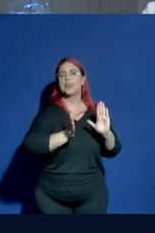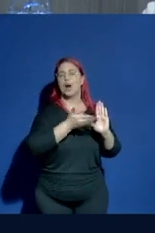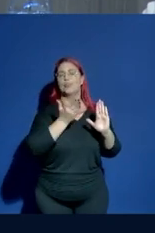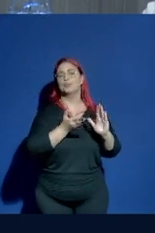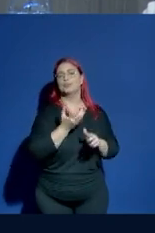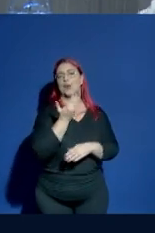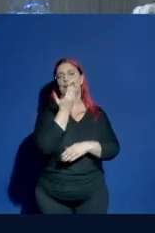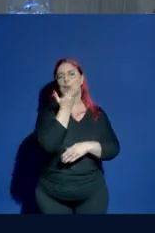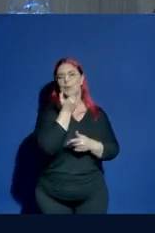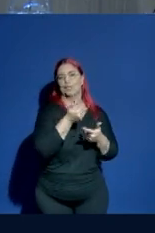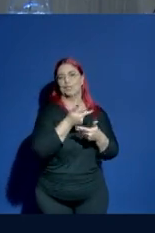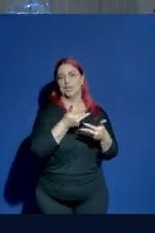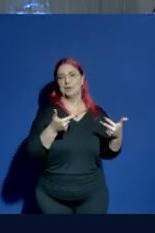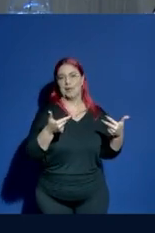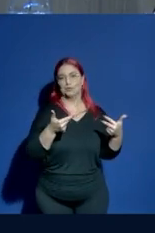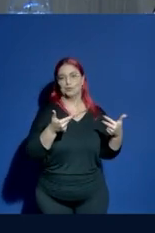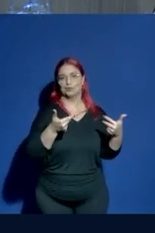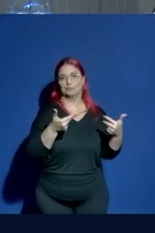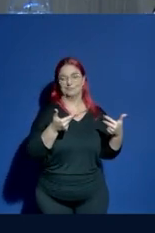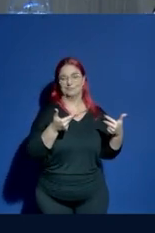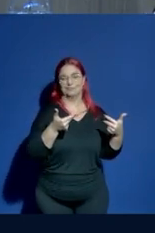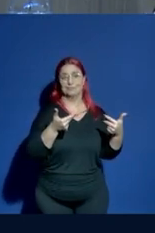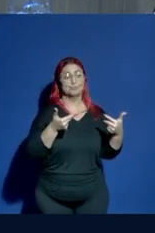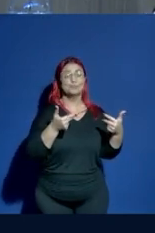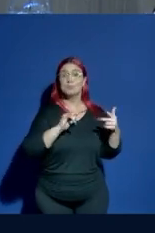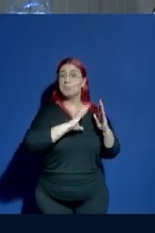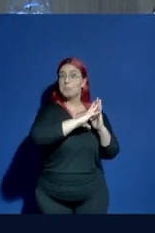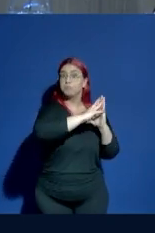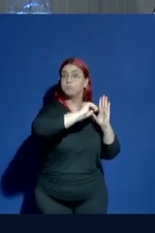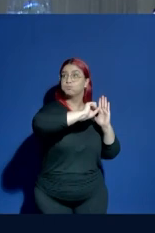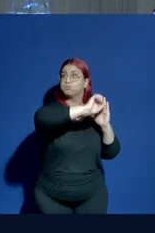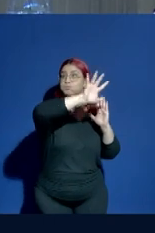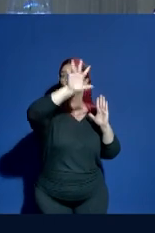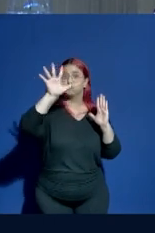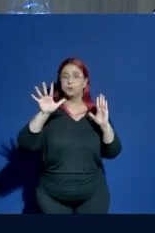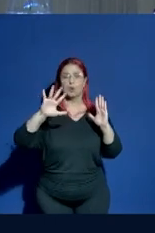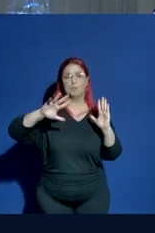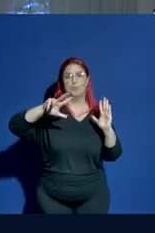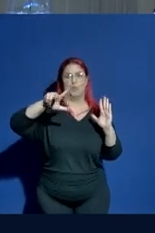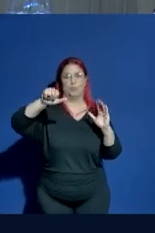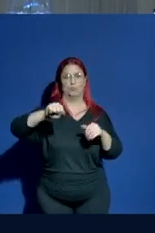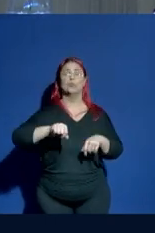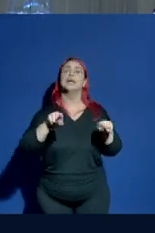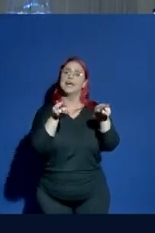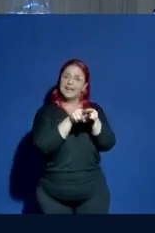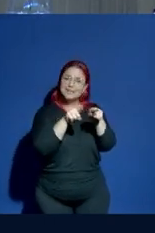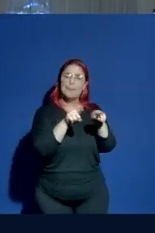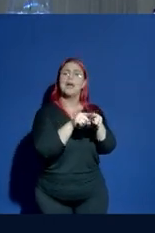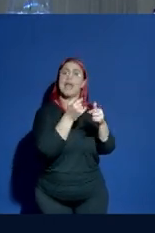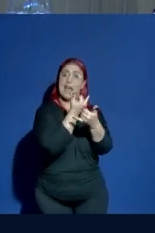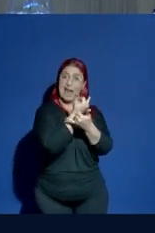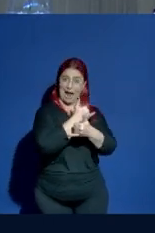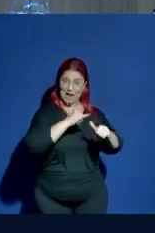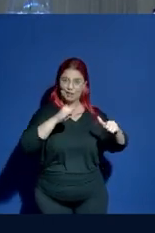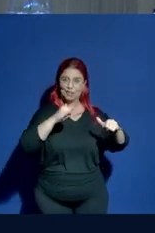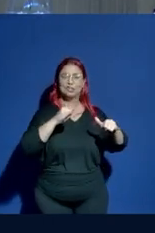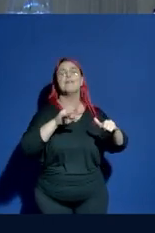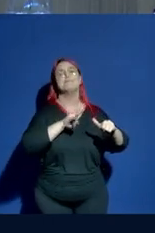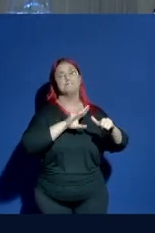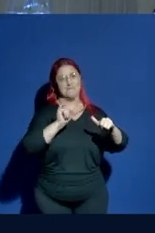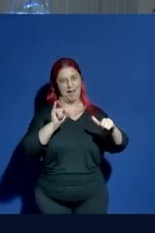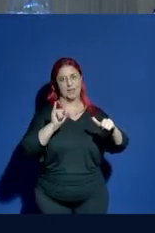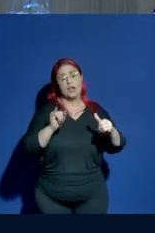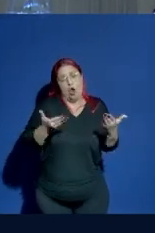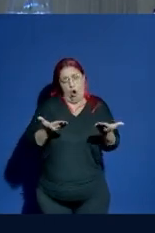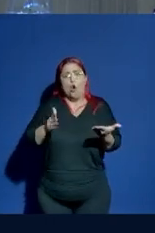produção de alimentos para o mundo e nós seremos também na questão da transição energética Sem dúvida nenhuma Pelas nossas potencialidades